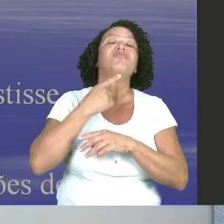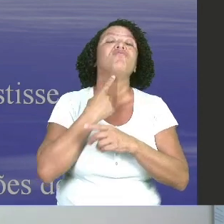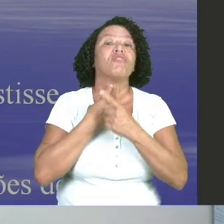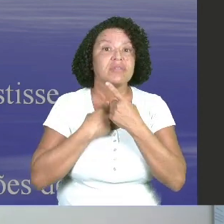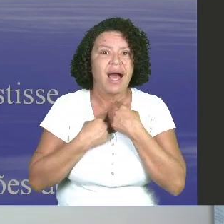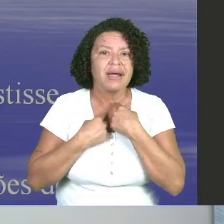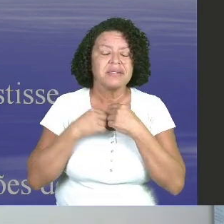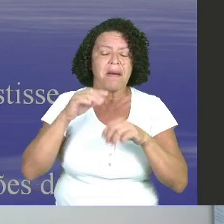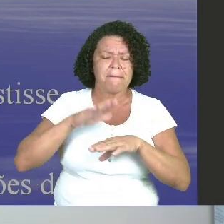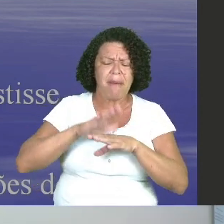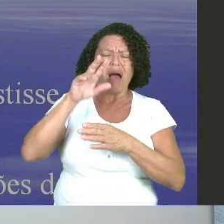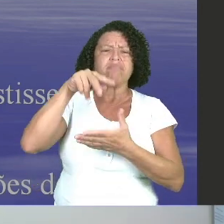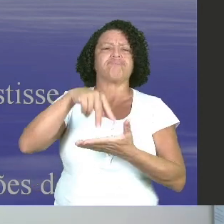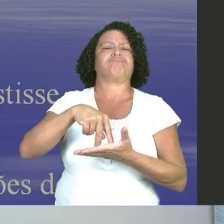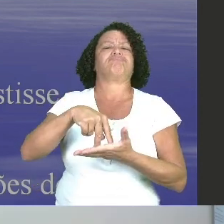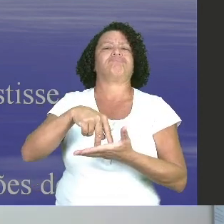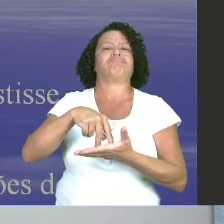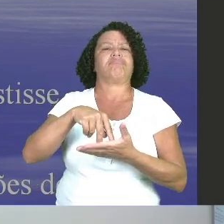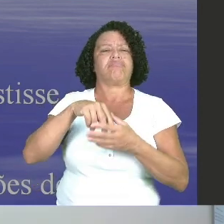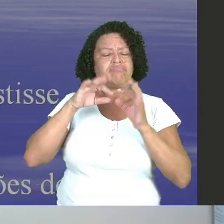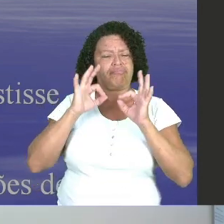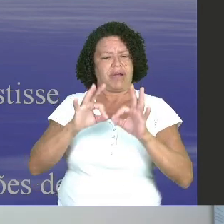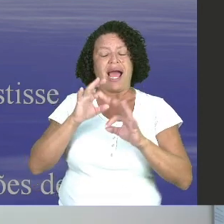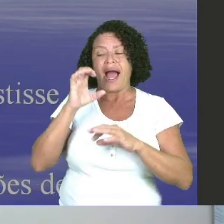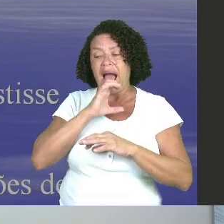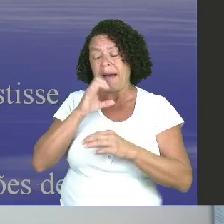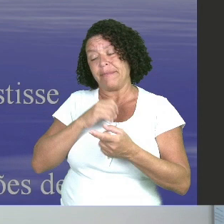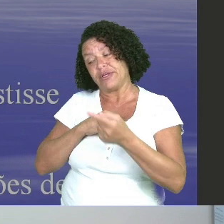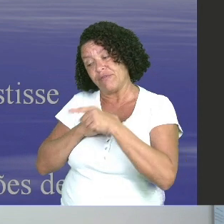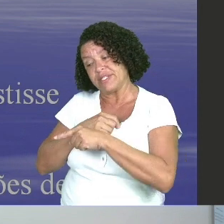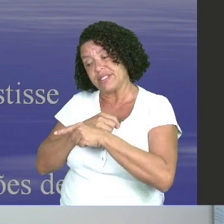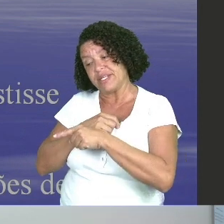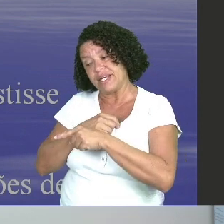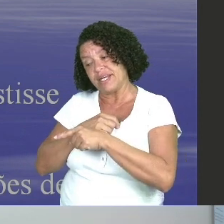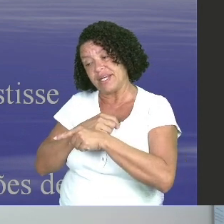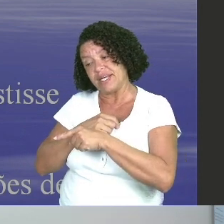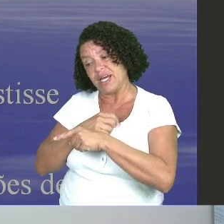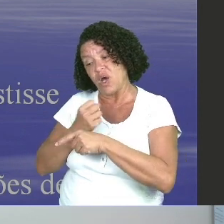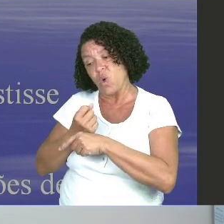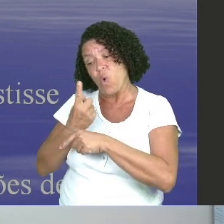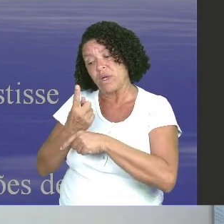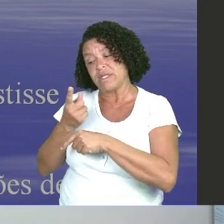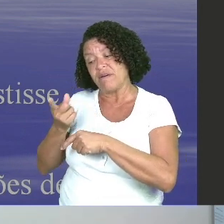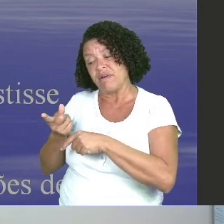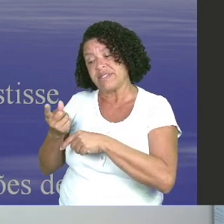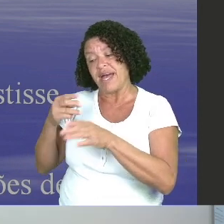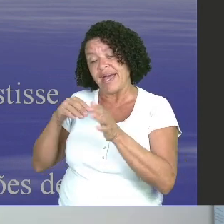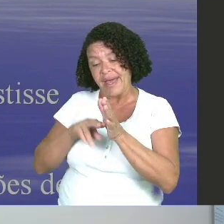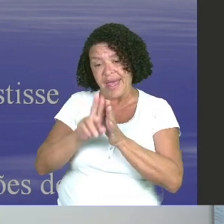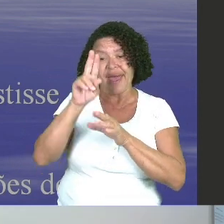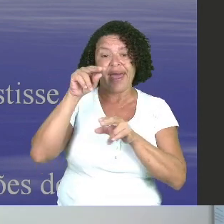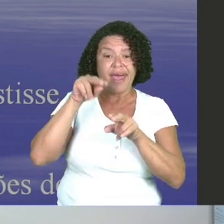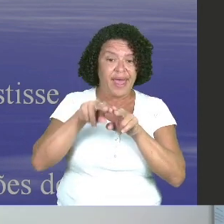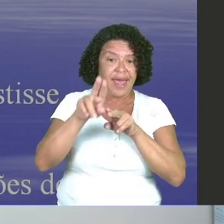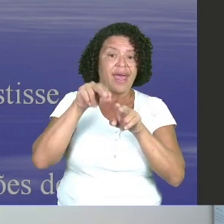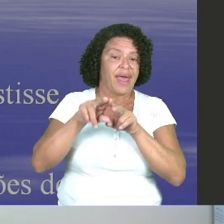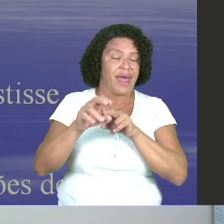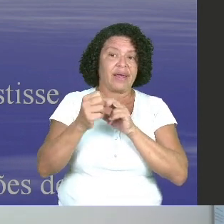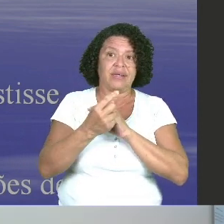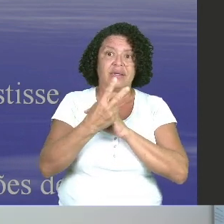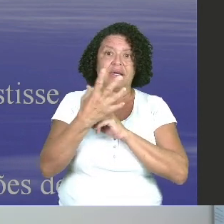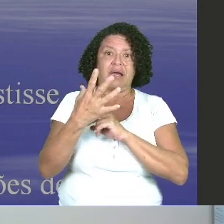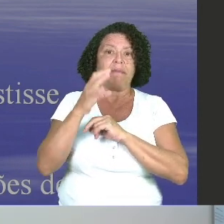com mais resignação, com mais rapidez do que você. Quantas vezes você vai reencarnar, quão